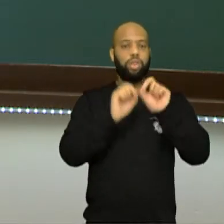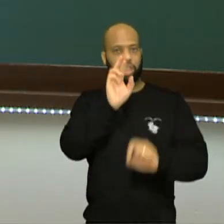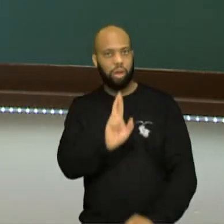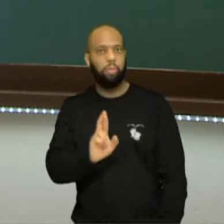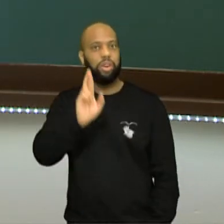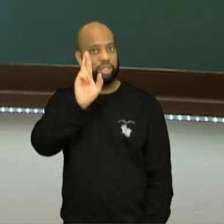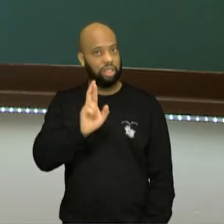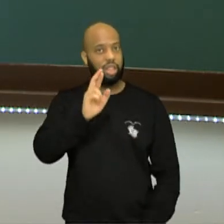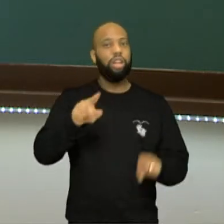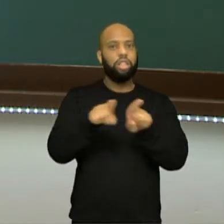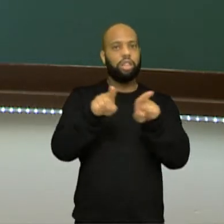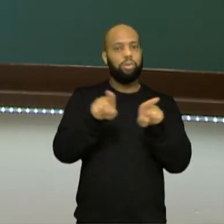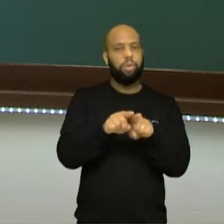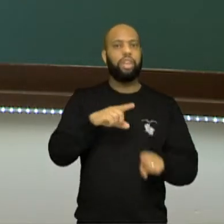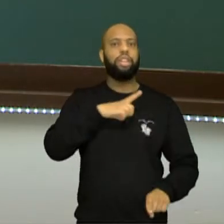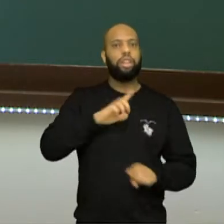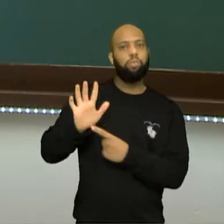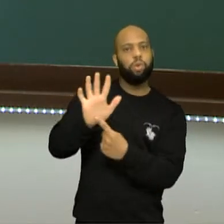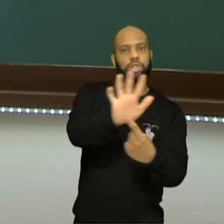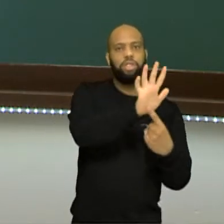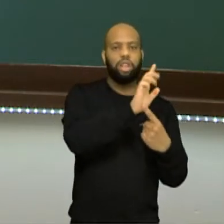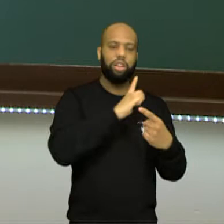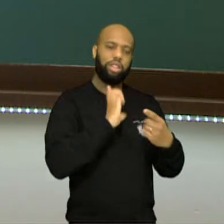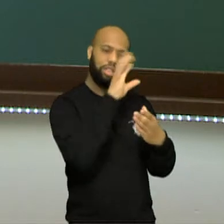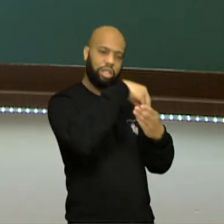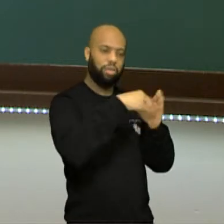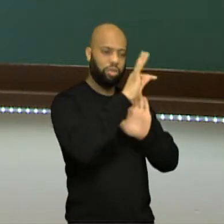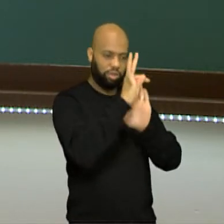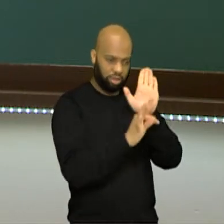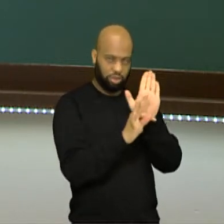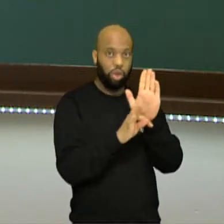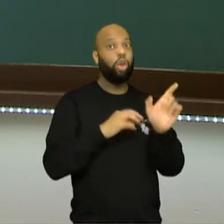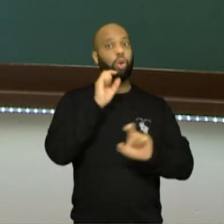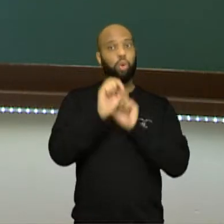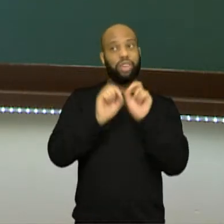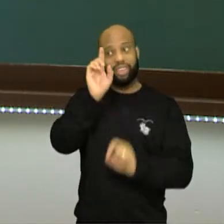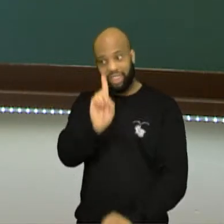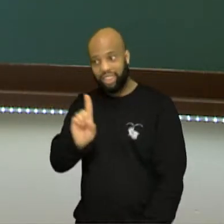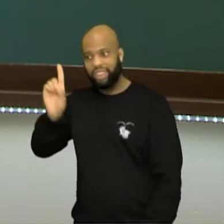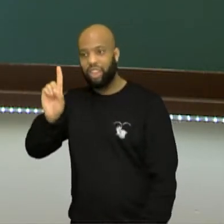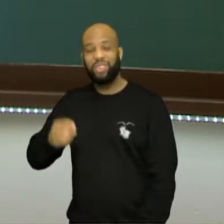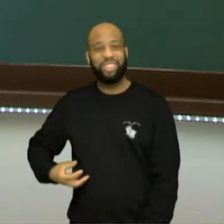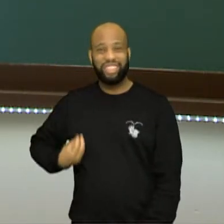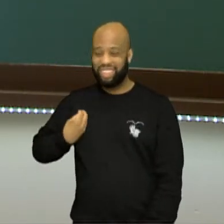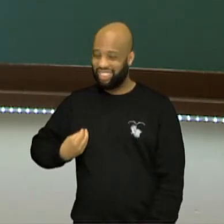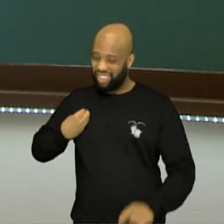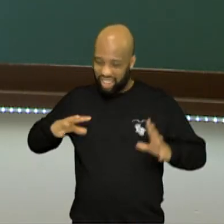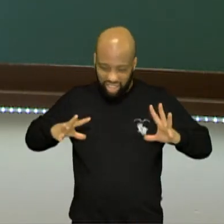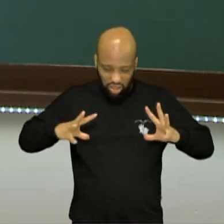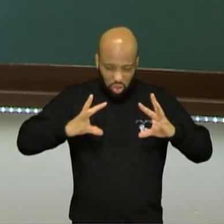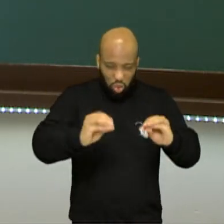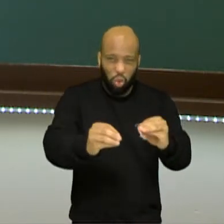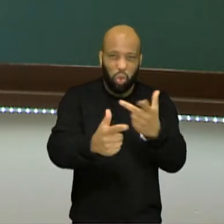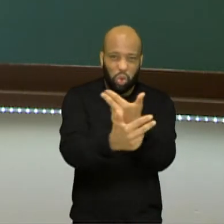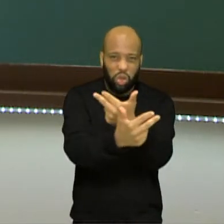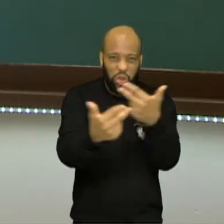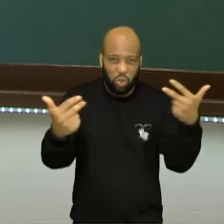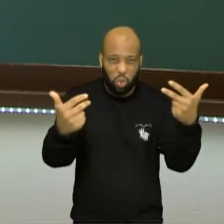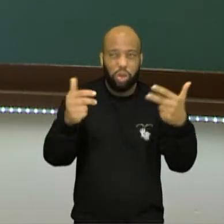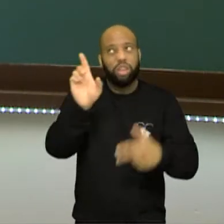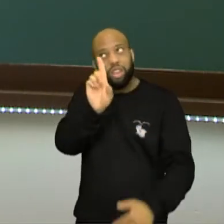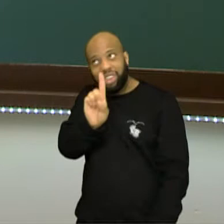representada e demonstrada em seu texto. A ideia de que Deus está nas coisas, Deus é, né? Ele